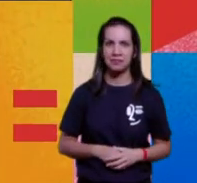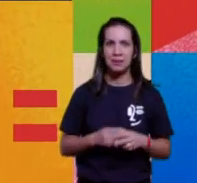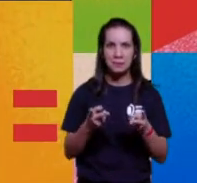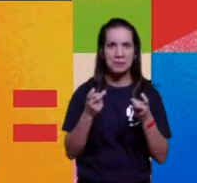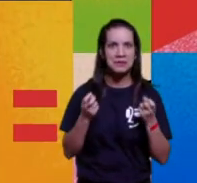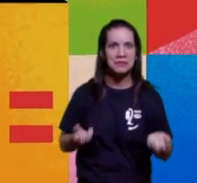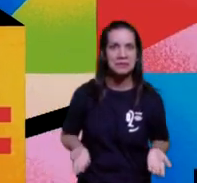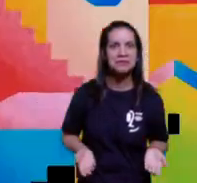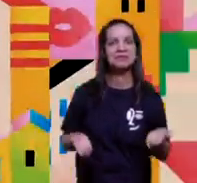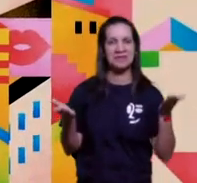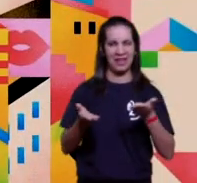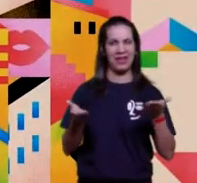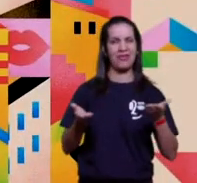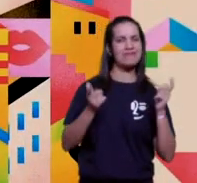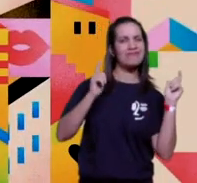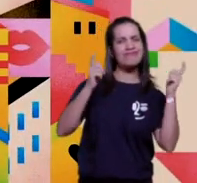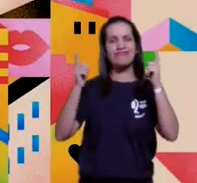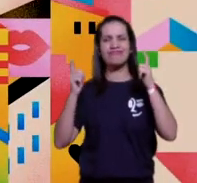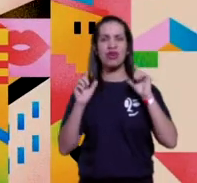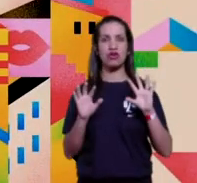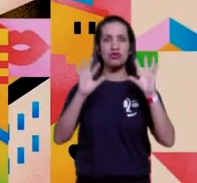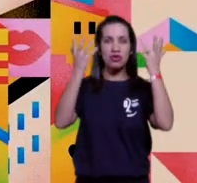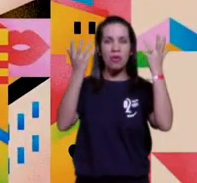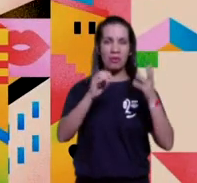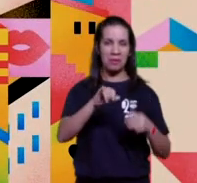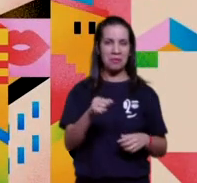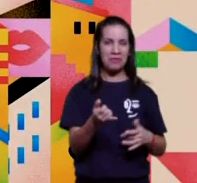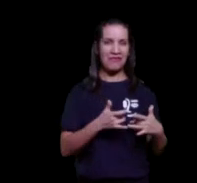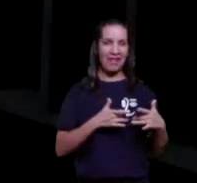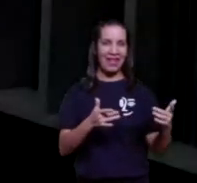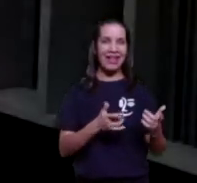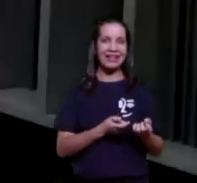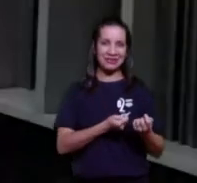peso? Aproveite o show e doe.